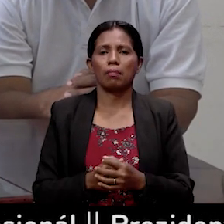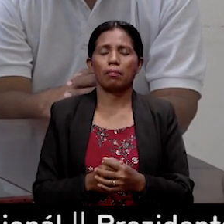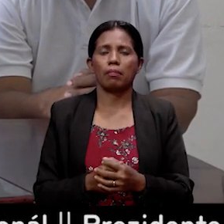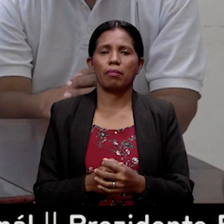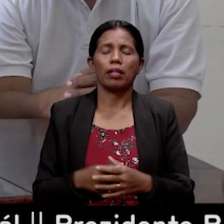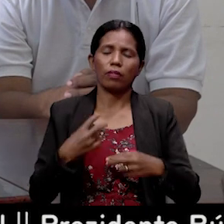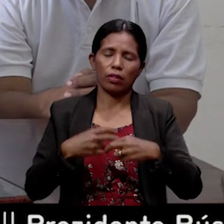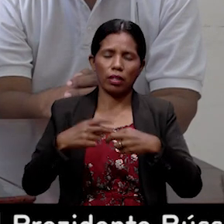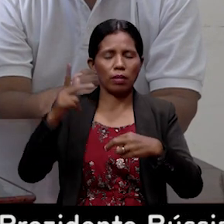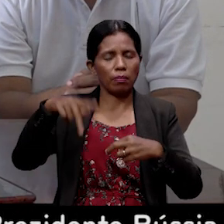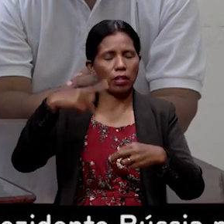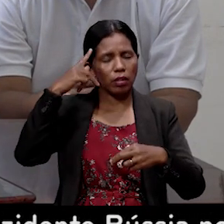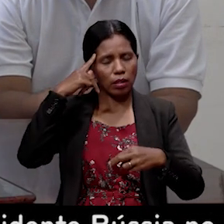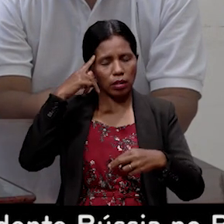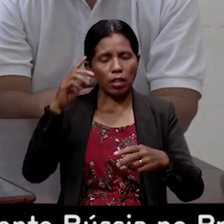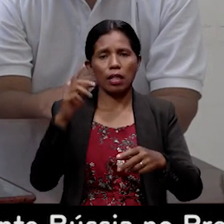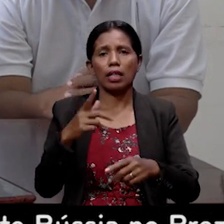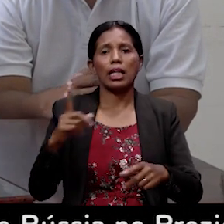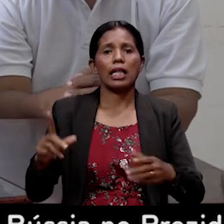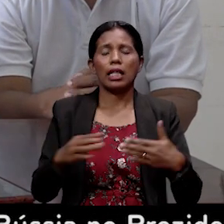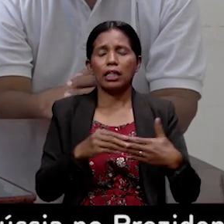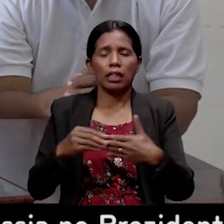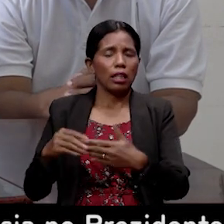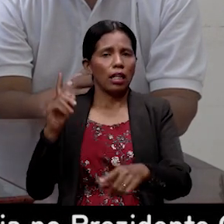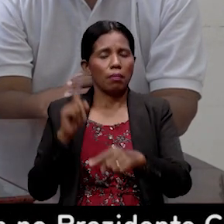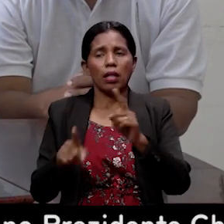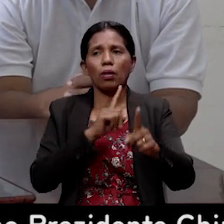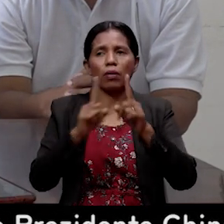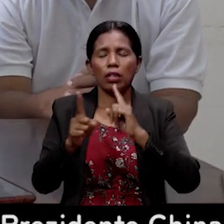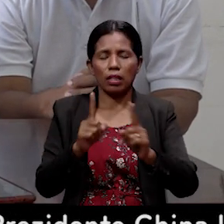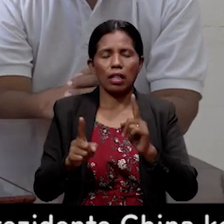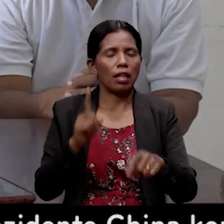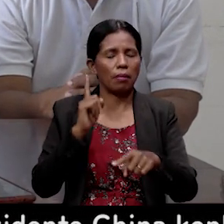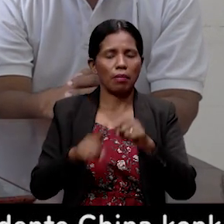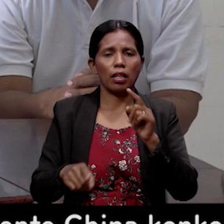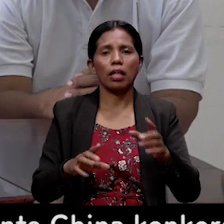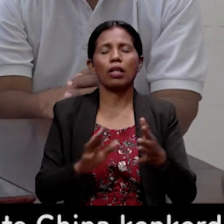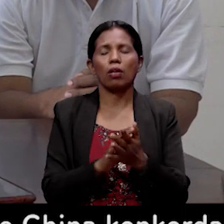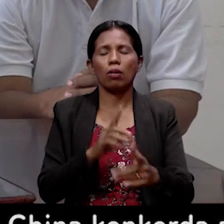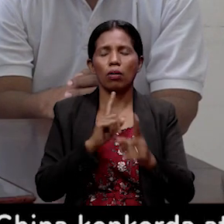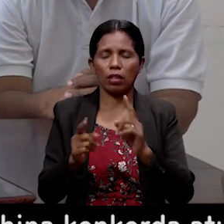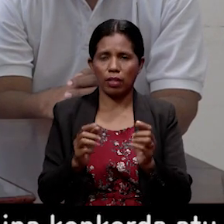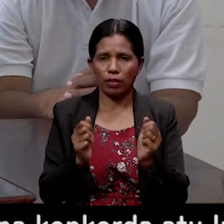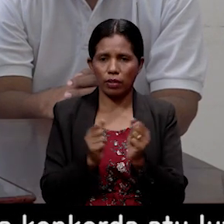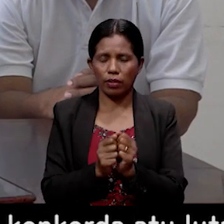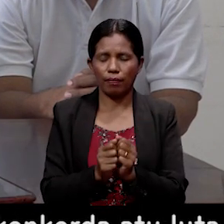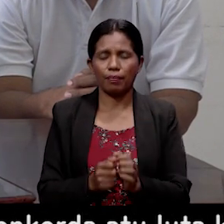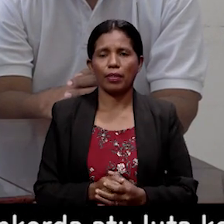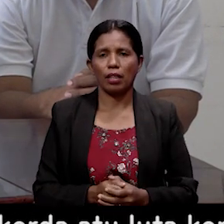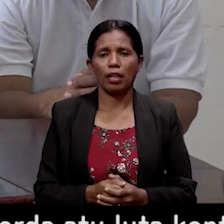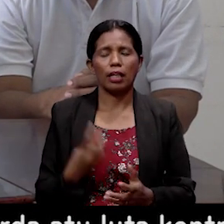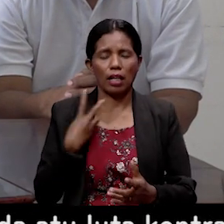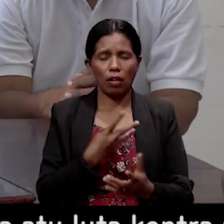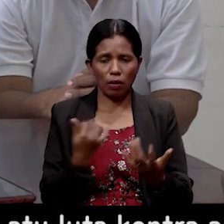que o partido se relabel com a Alea Hamutuk, líder se relabel com a Alea Hamutuk, relabel Hakotu em passe. ita ohin mus hasurutan COVID-19